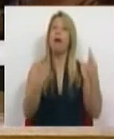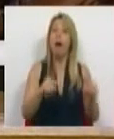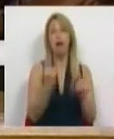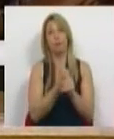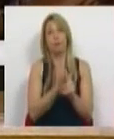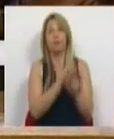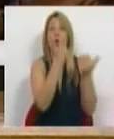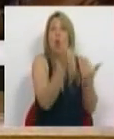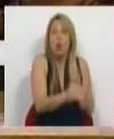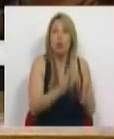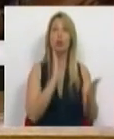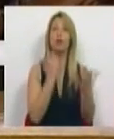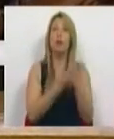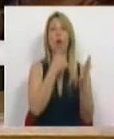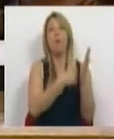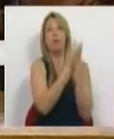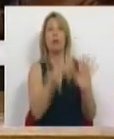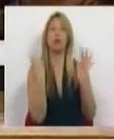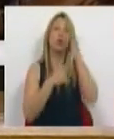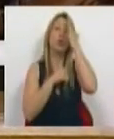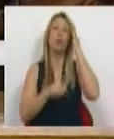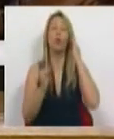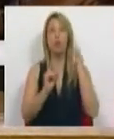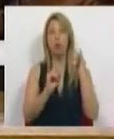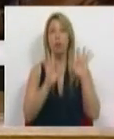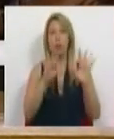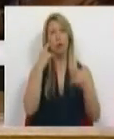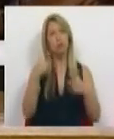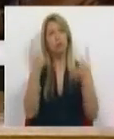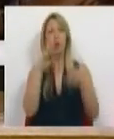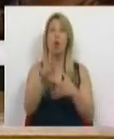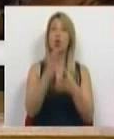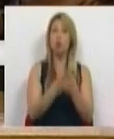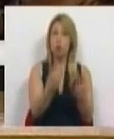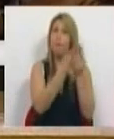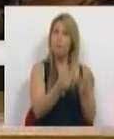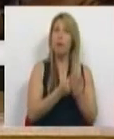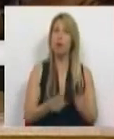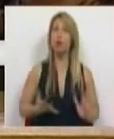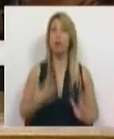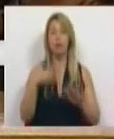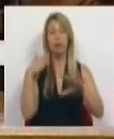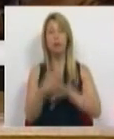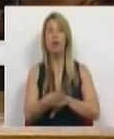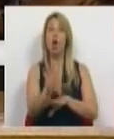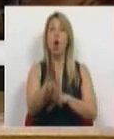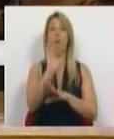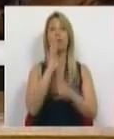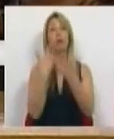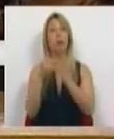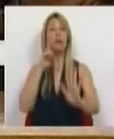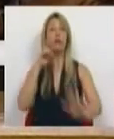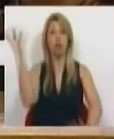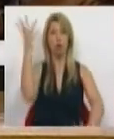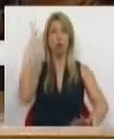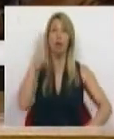e as medidas de que discordamos, apontando soluções para a sua superação a partir de opções que defendam a soberania nacional,